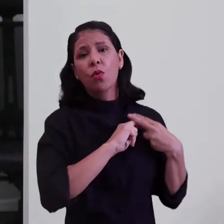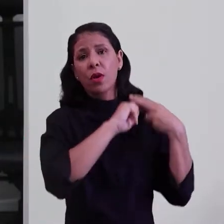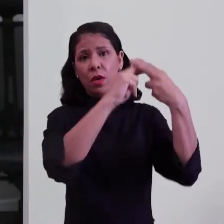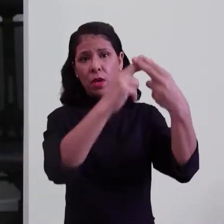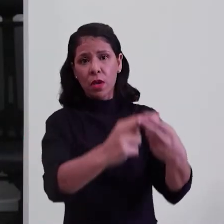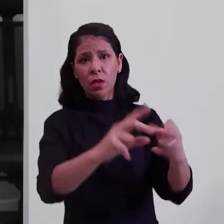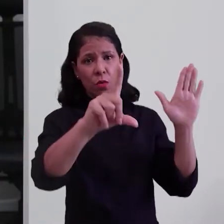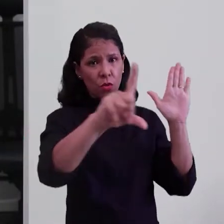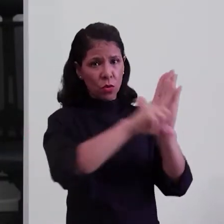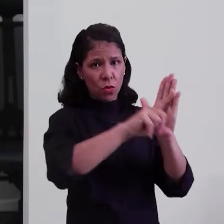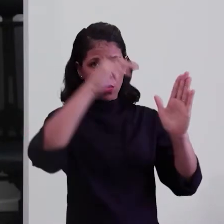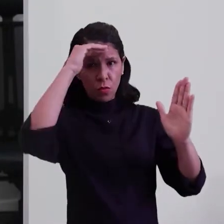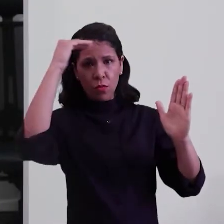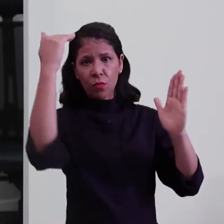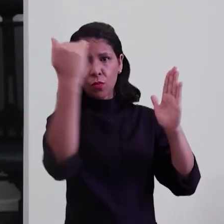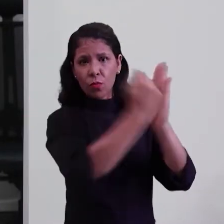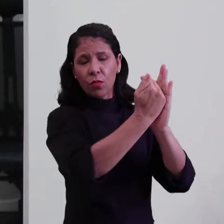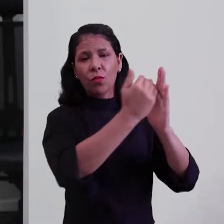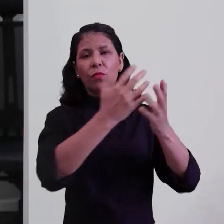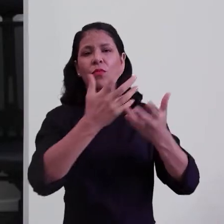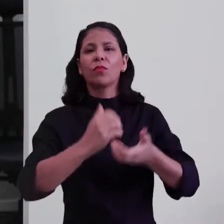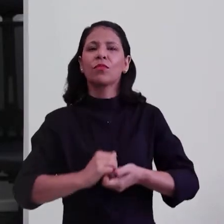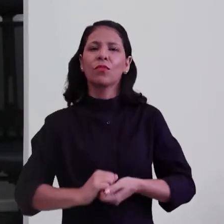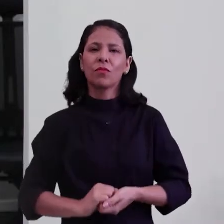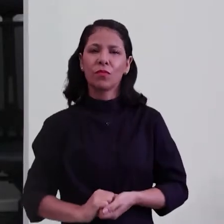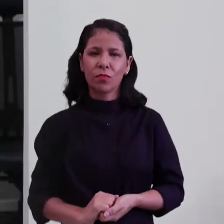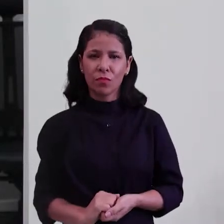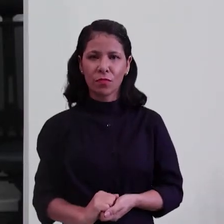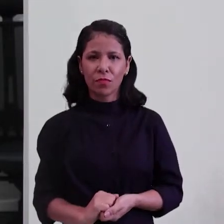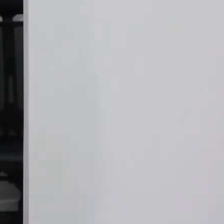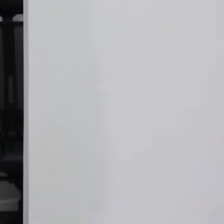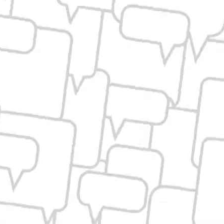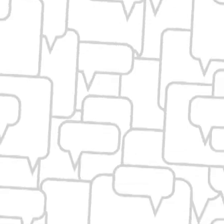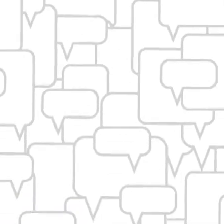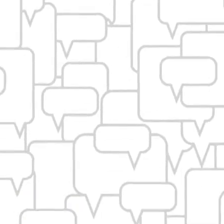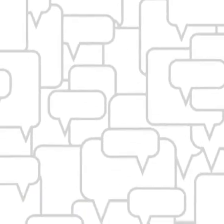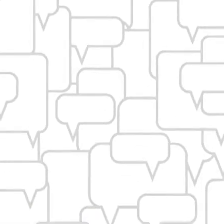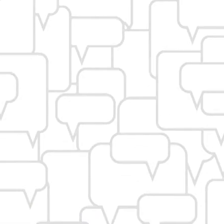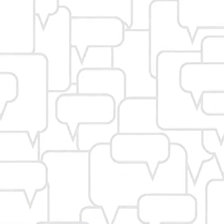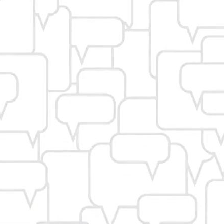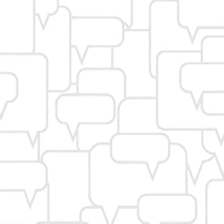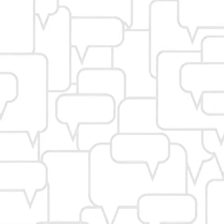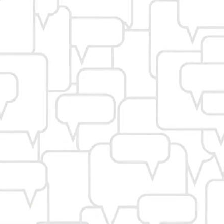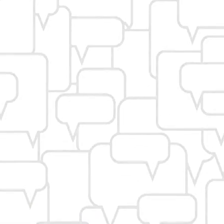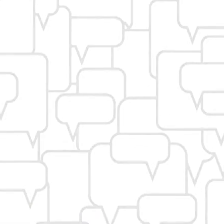após dirigir. Todos nós devemos fazer a nossa parte como bons cidadãos.